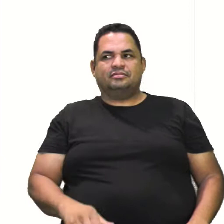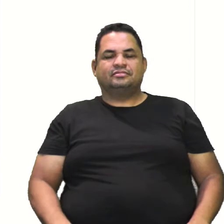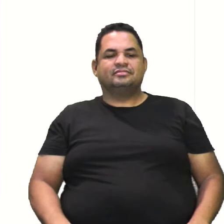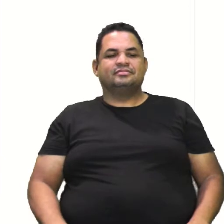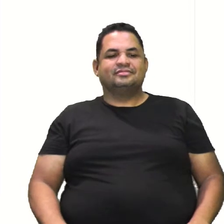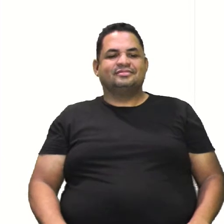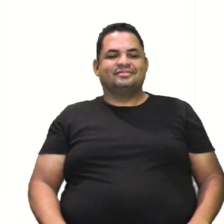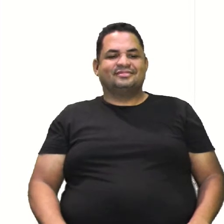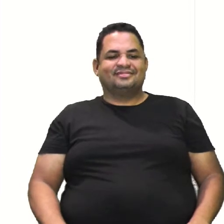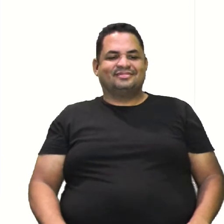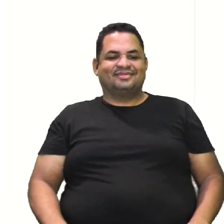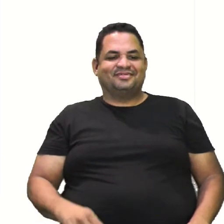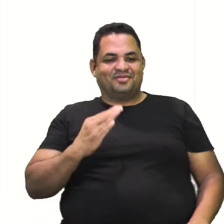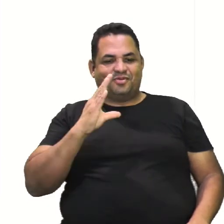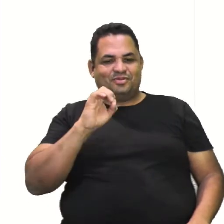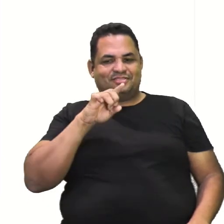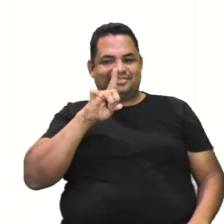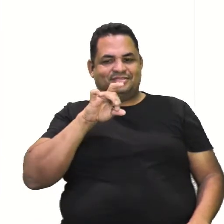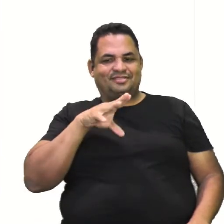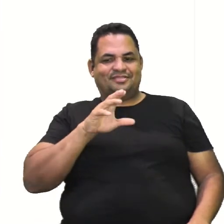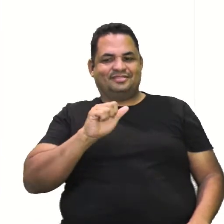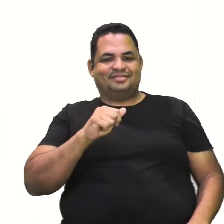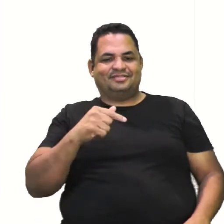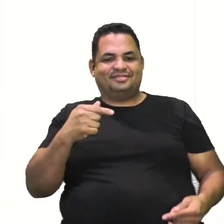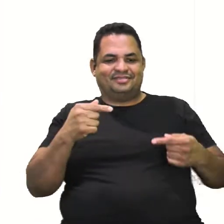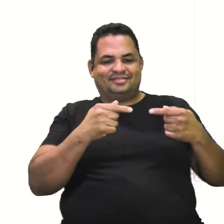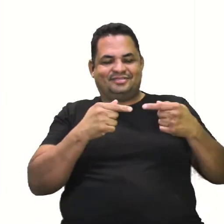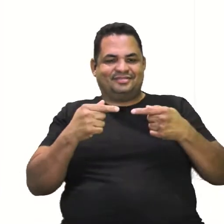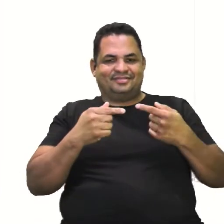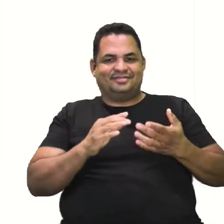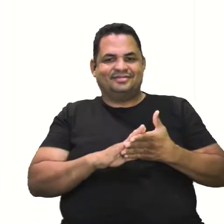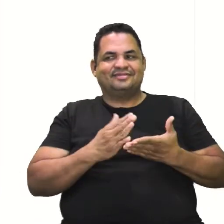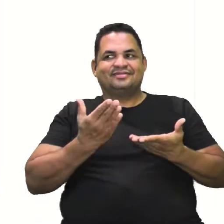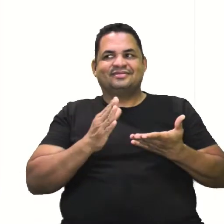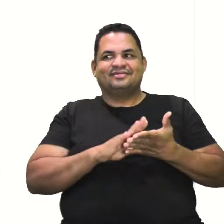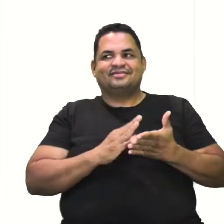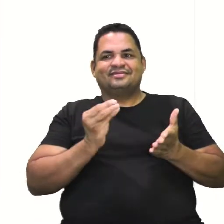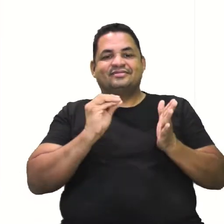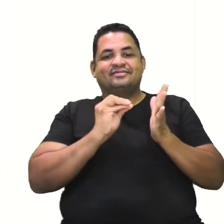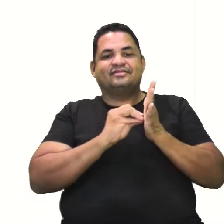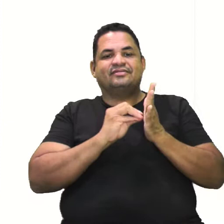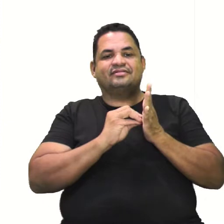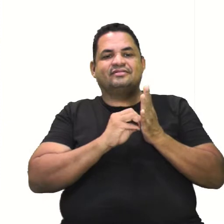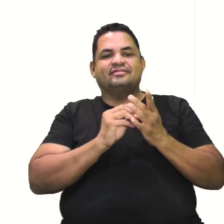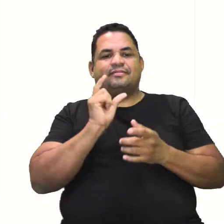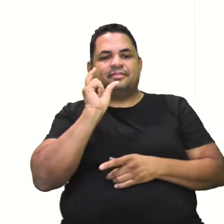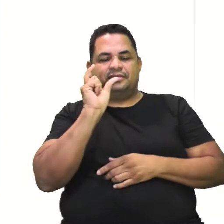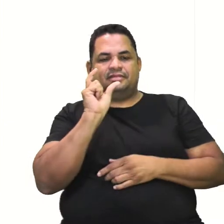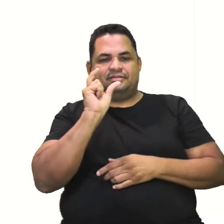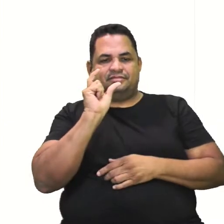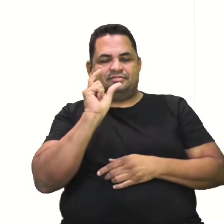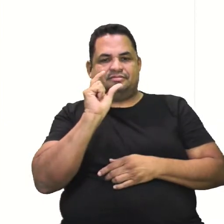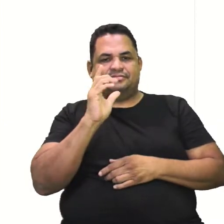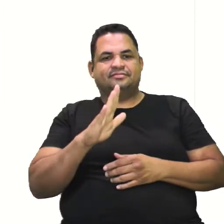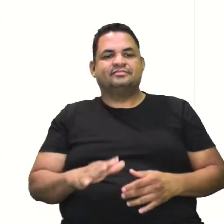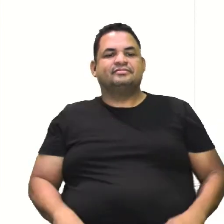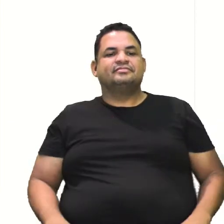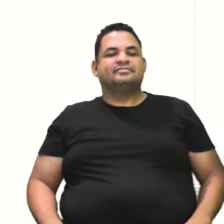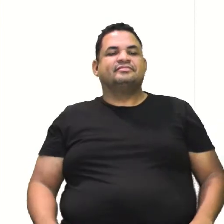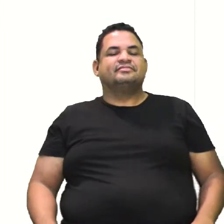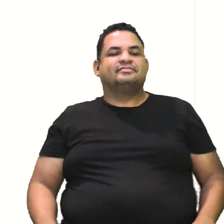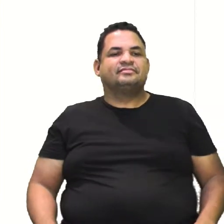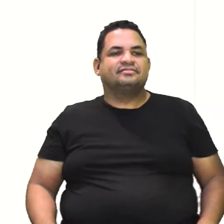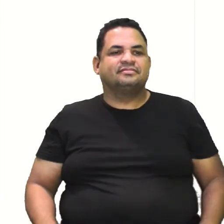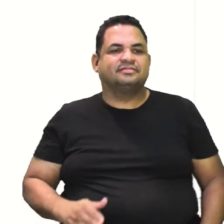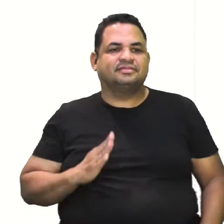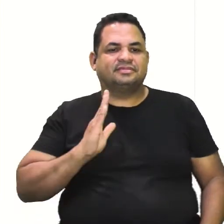Ao raio no ponto de tangência? Ou ela é coincidente? Então complete a frase, tá faltando uma palavrinha. Isso. E nós